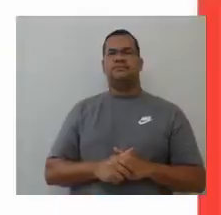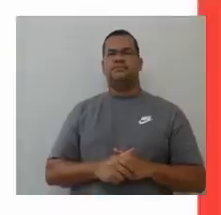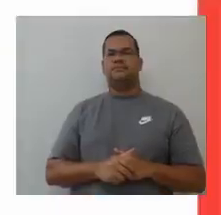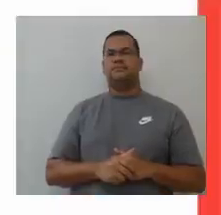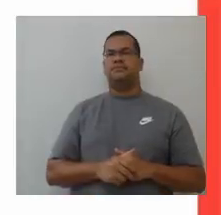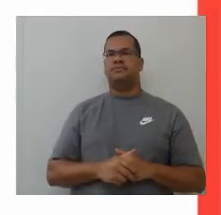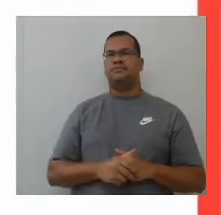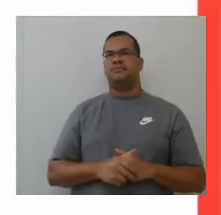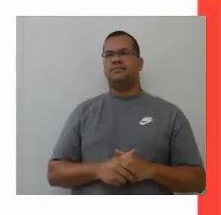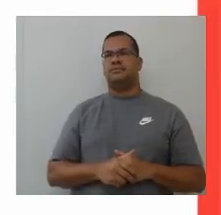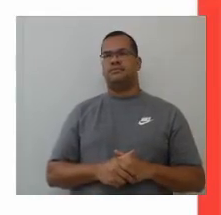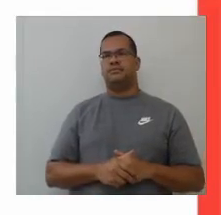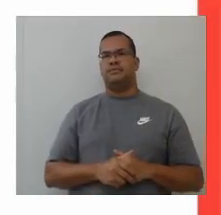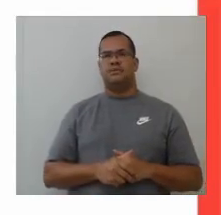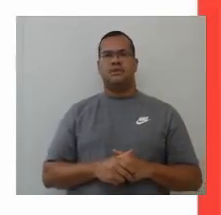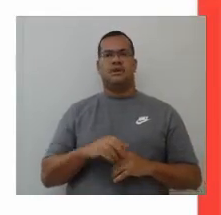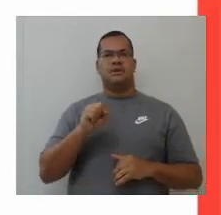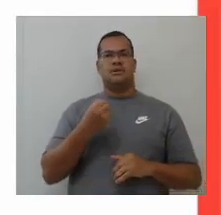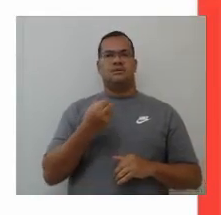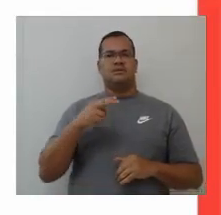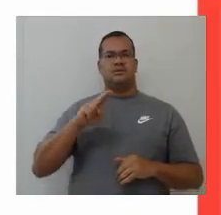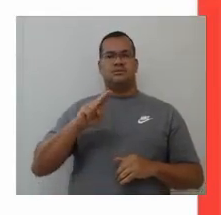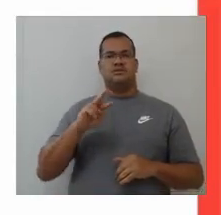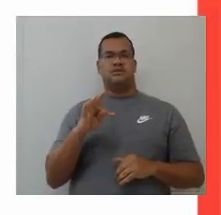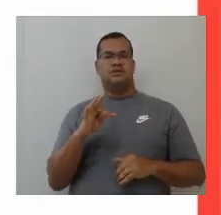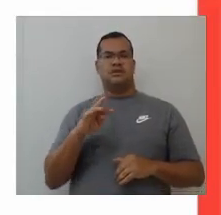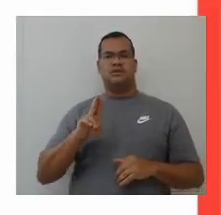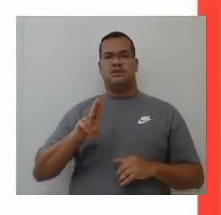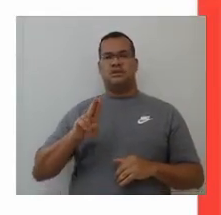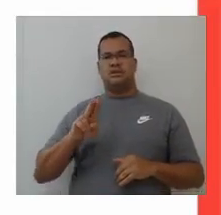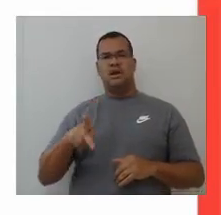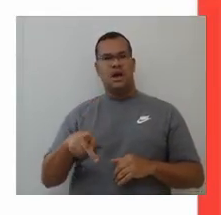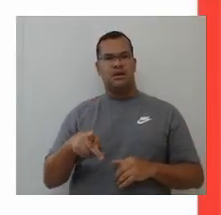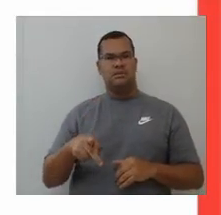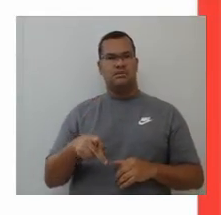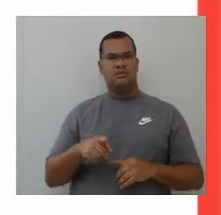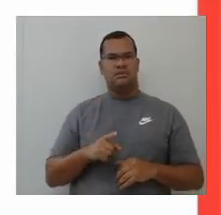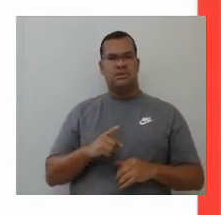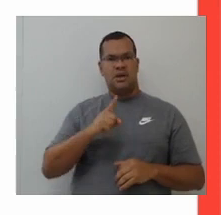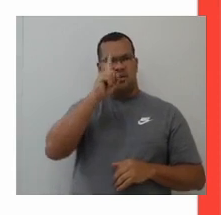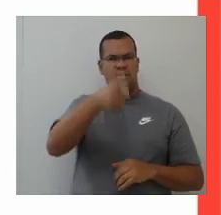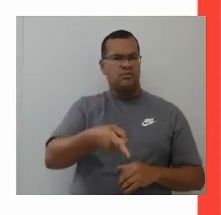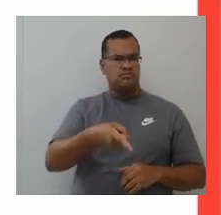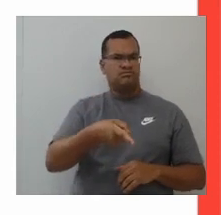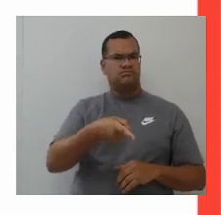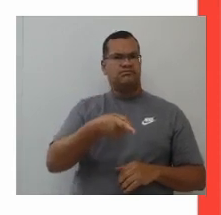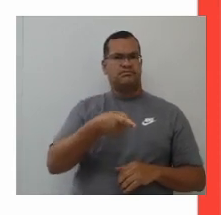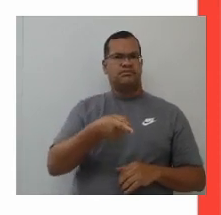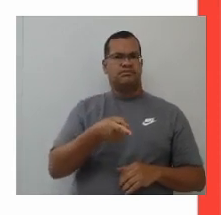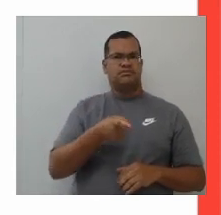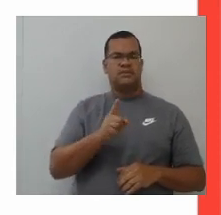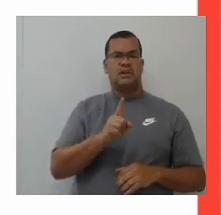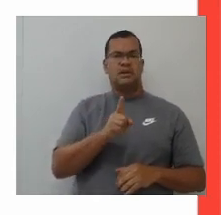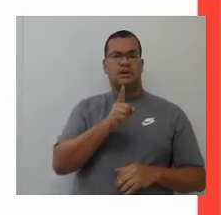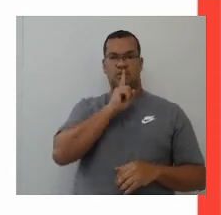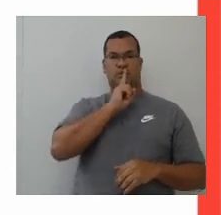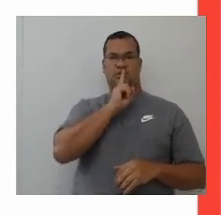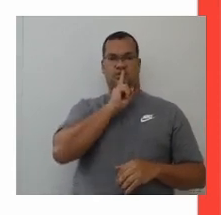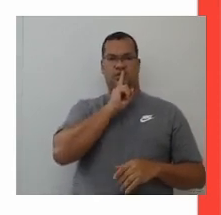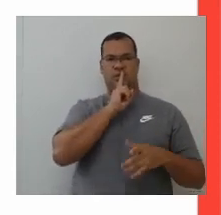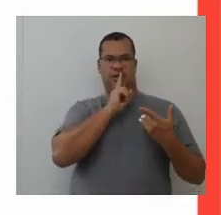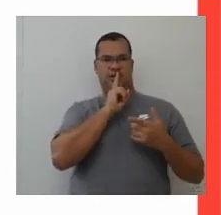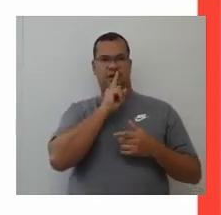up. A parte em preto, shut up, shut up, é o imperativo, é a ordem, é o comando que eu tô te dando. Shut up significa